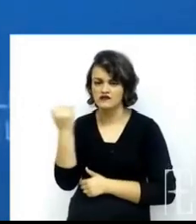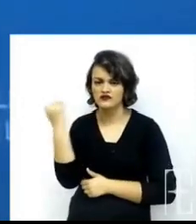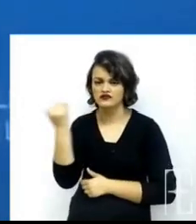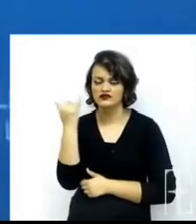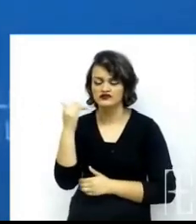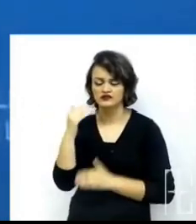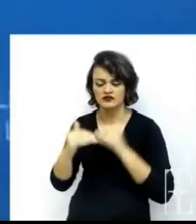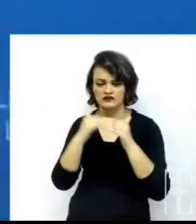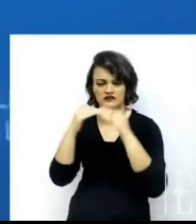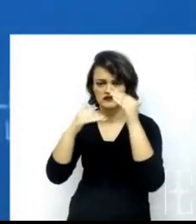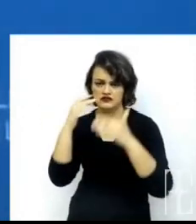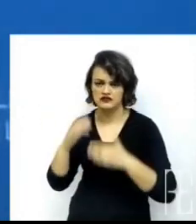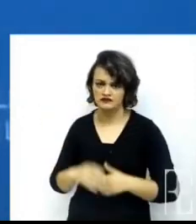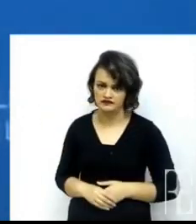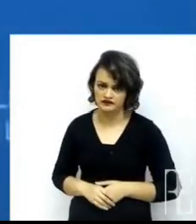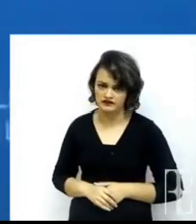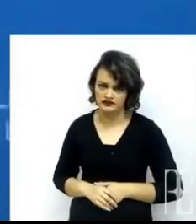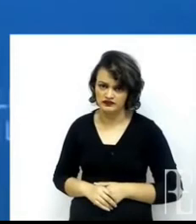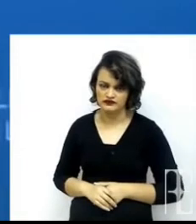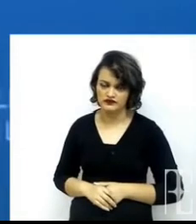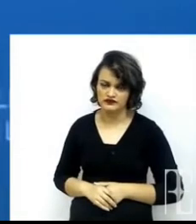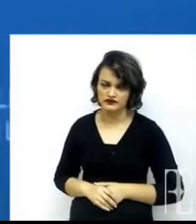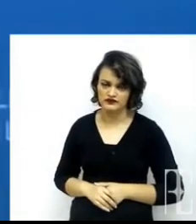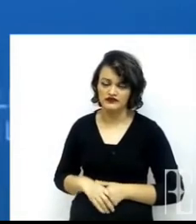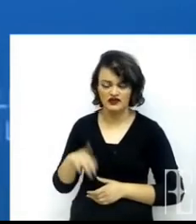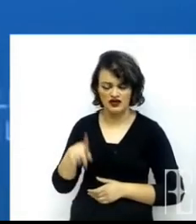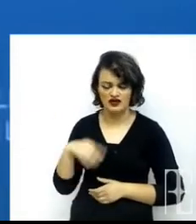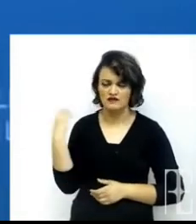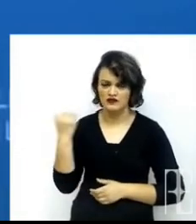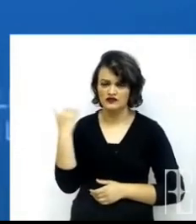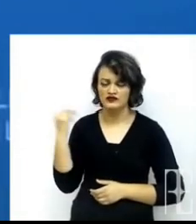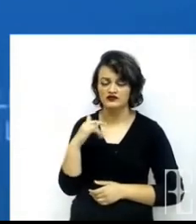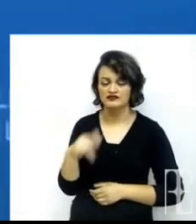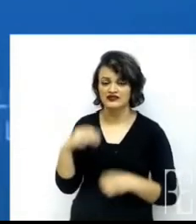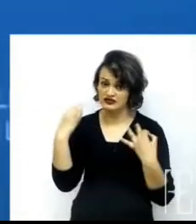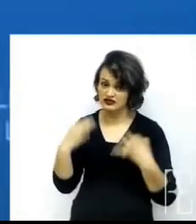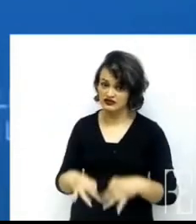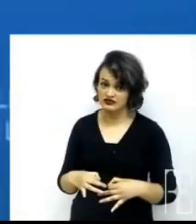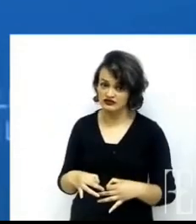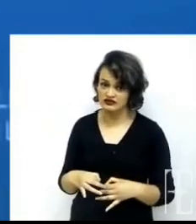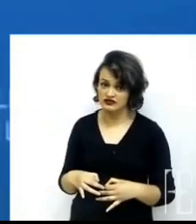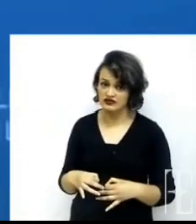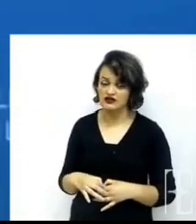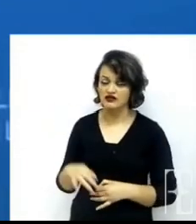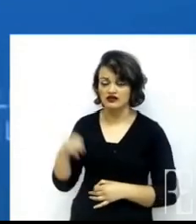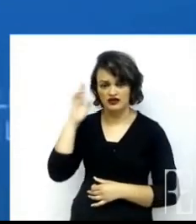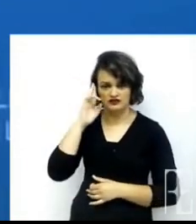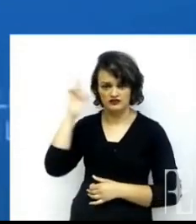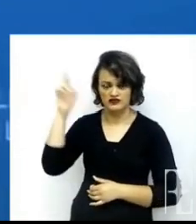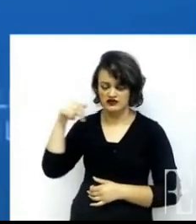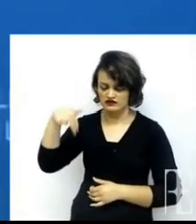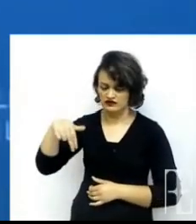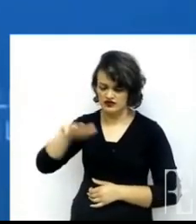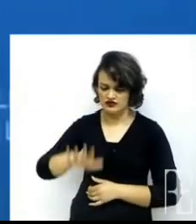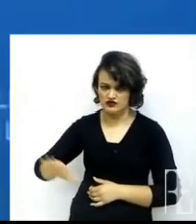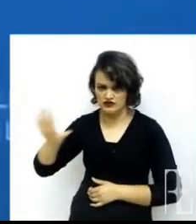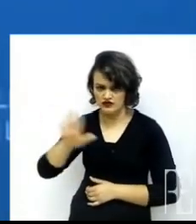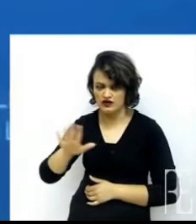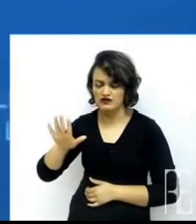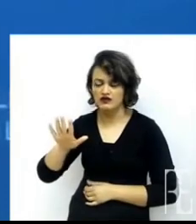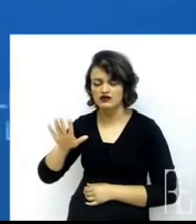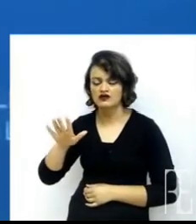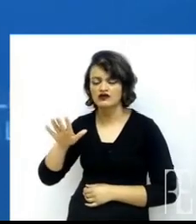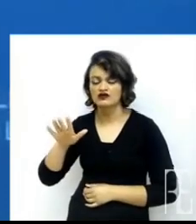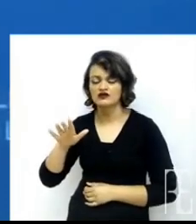passo adiante. É essencial garantir que a Autoridade Nacional de